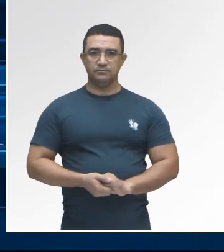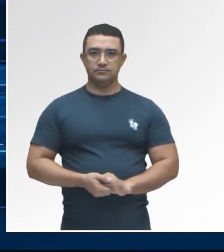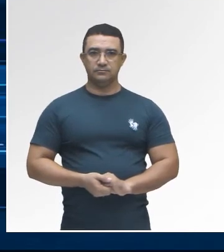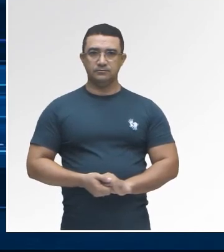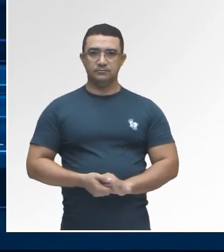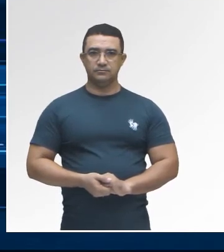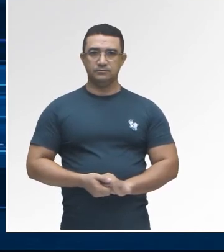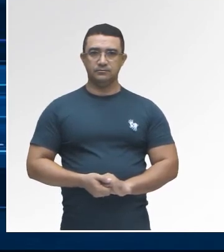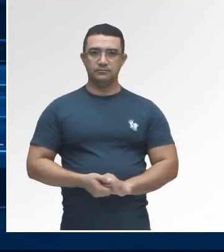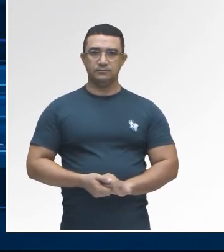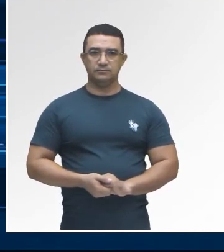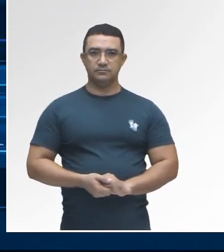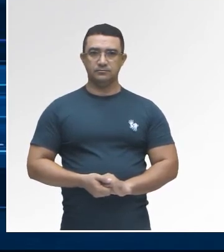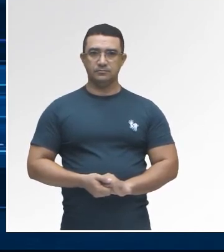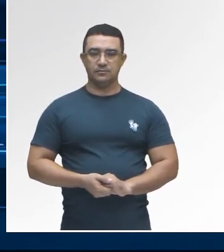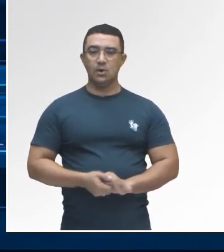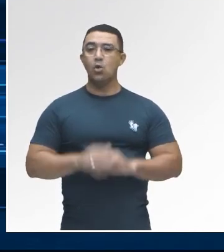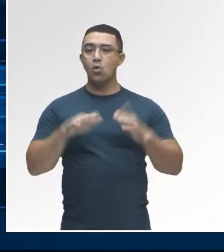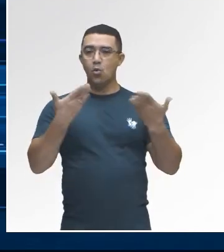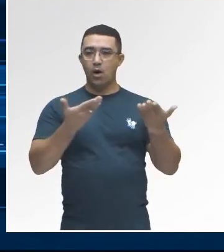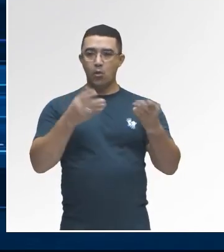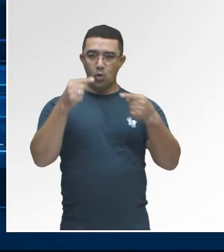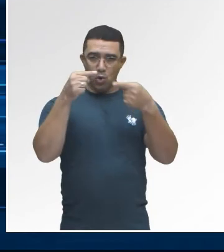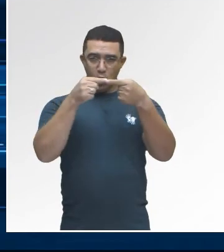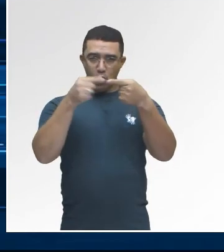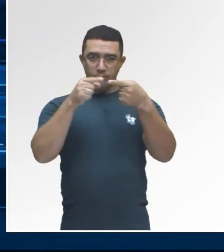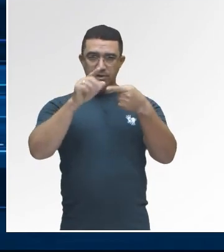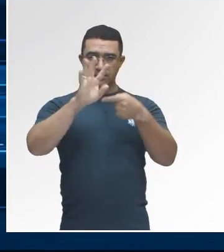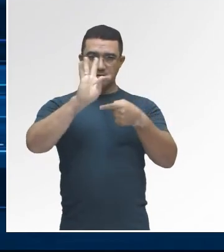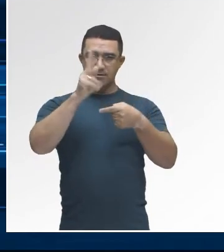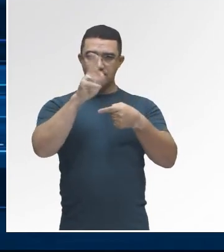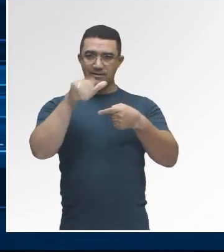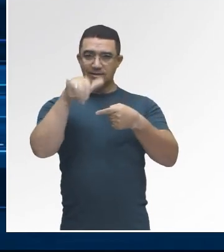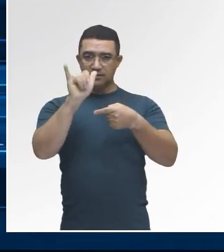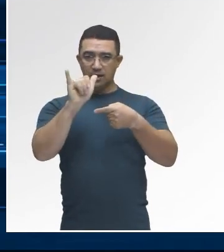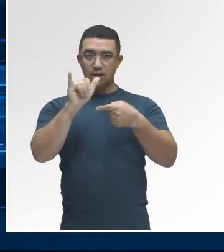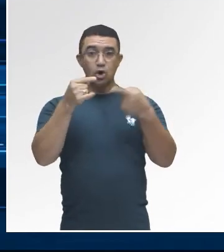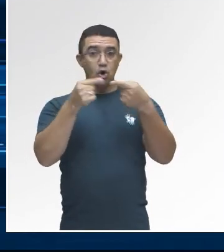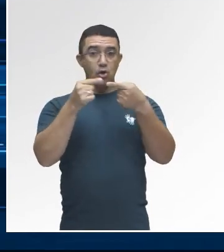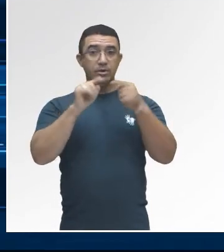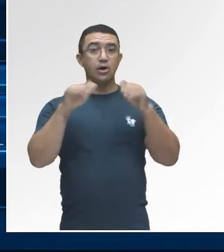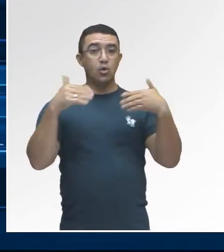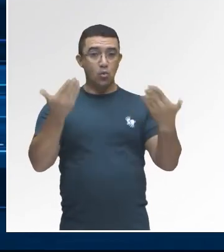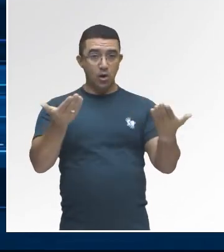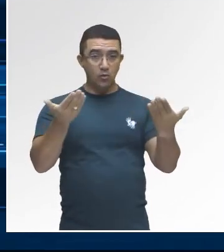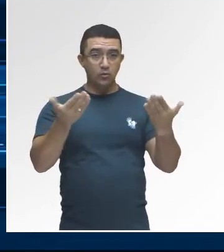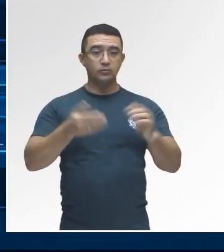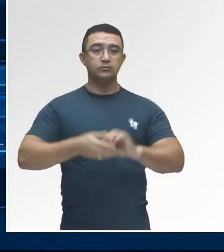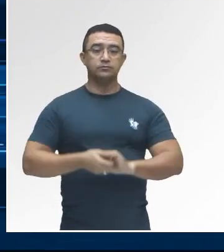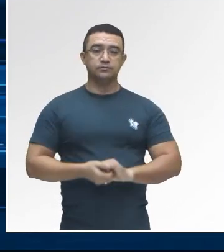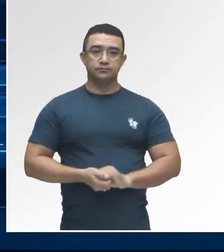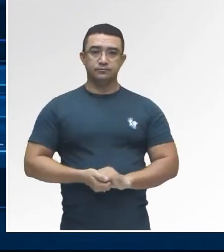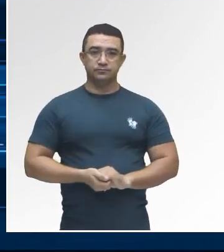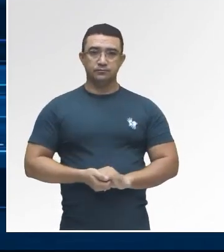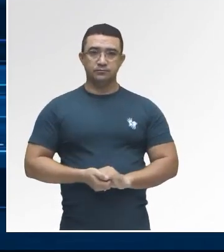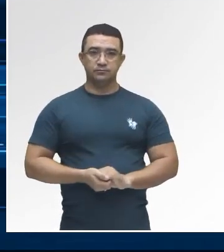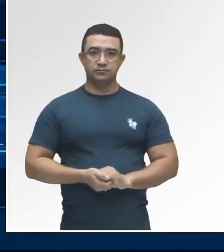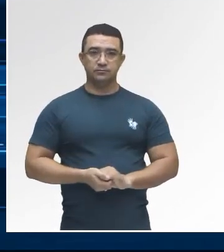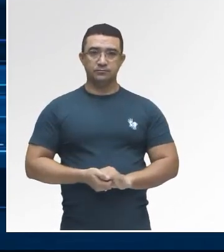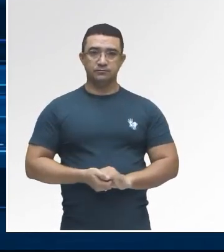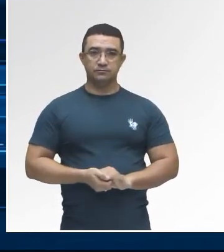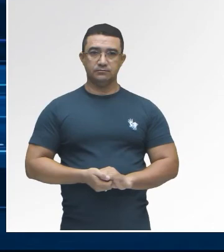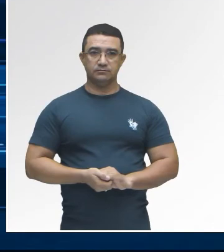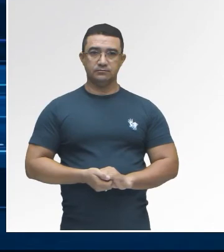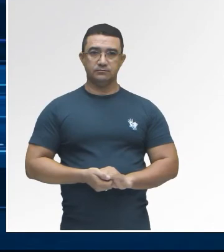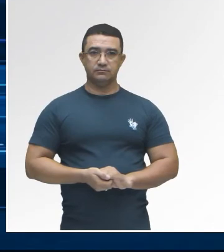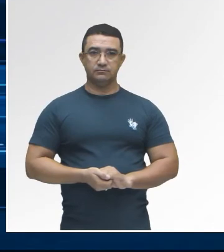Ou então o has, tá? Have é para we, é utilizado com esses sujeitos, tá,